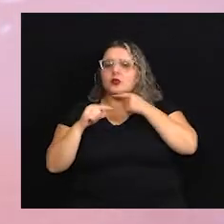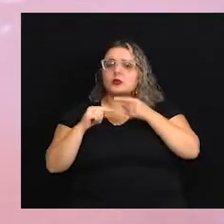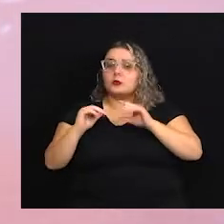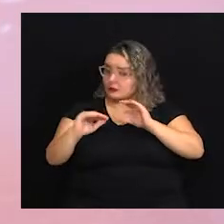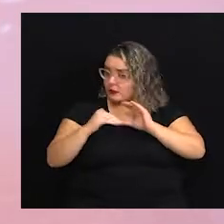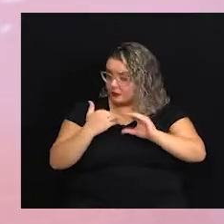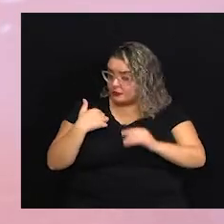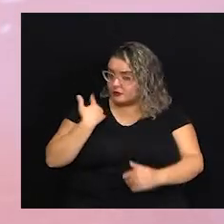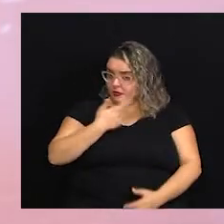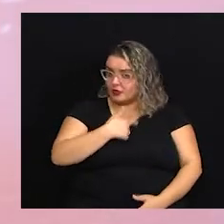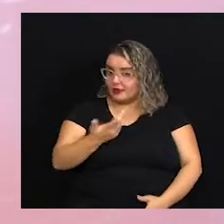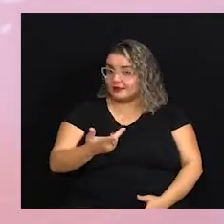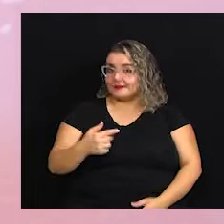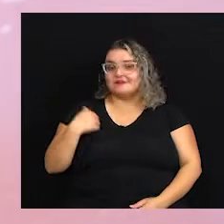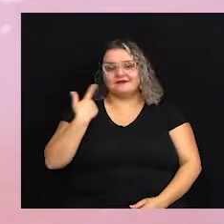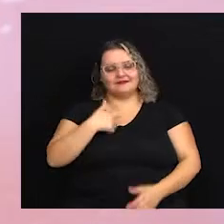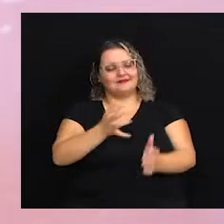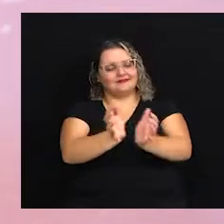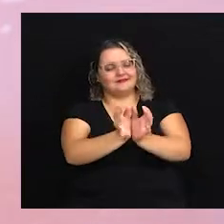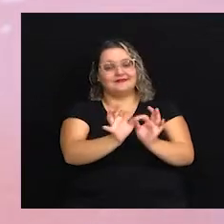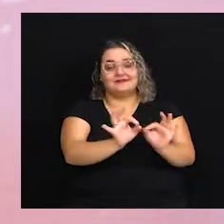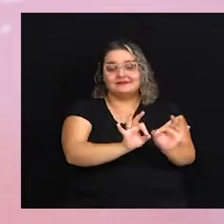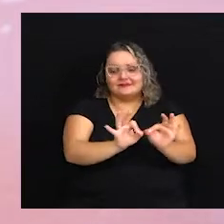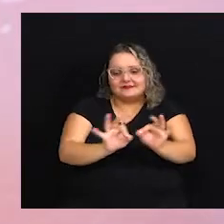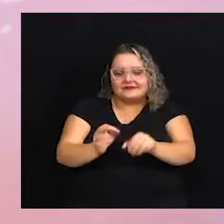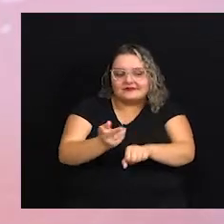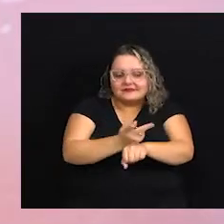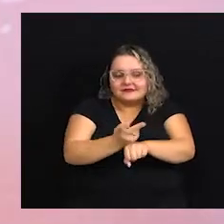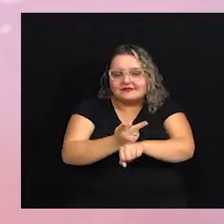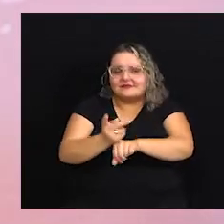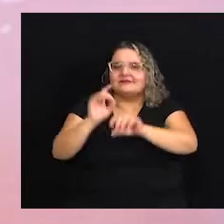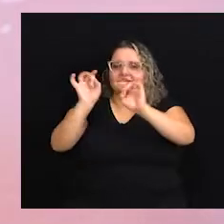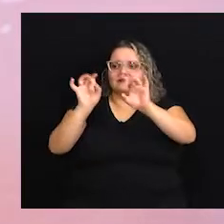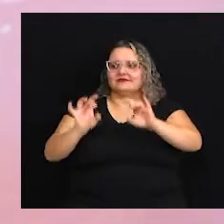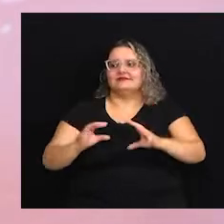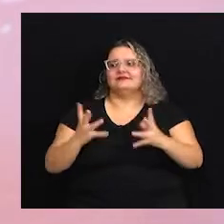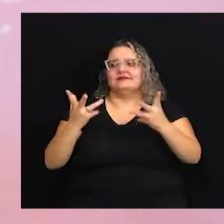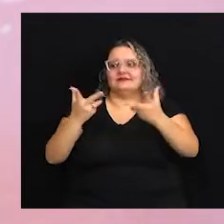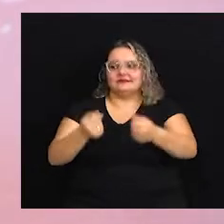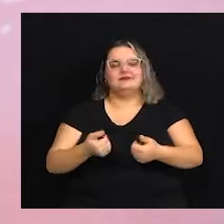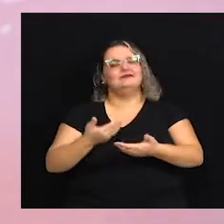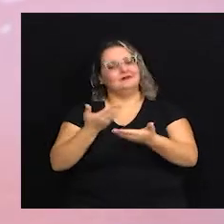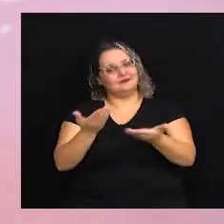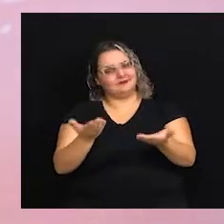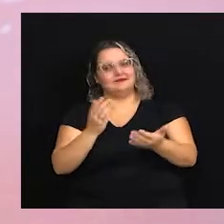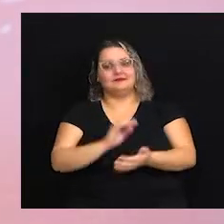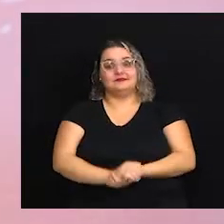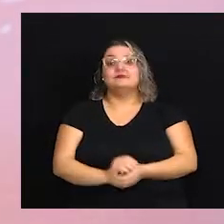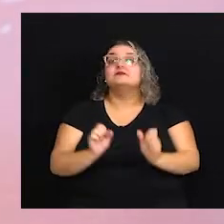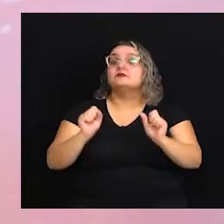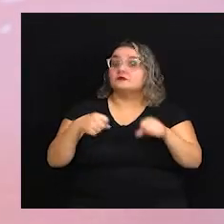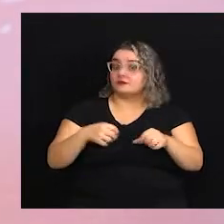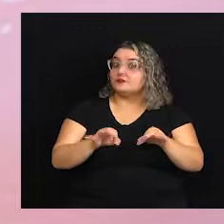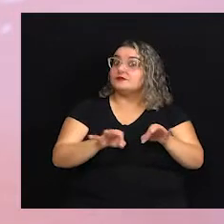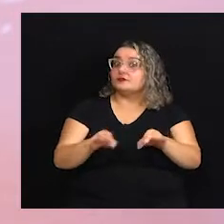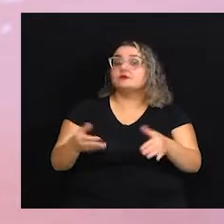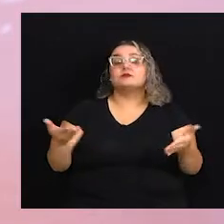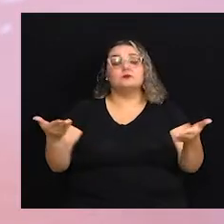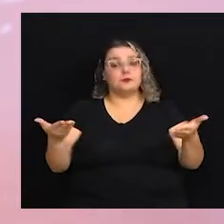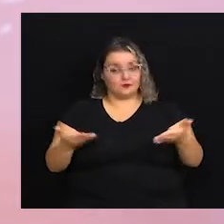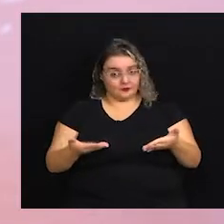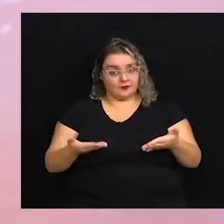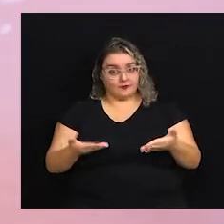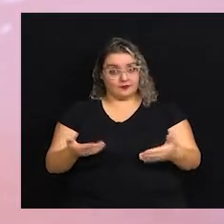gente, que a nossa equipe vai atrás de um especialista para esclarecer tudo para você. Agora sim, falando do programa de